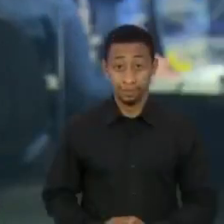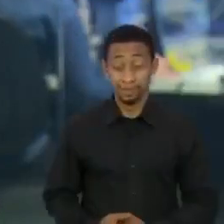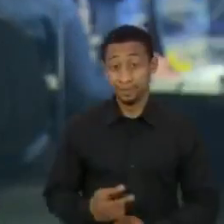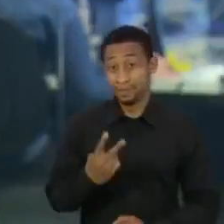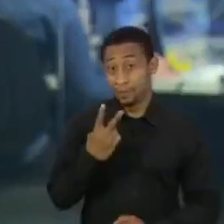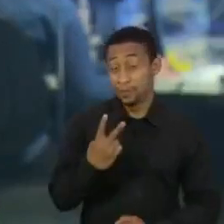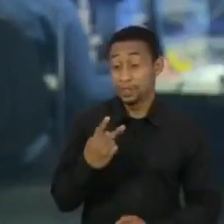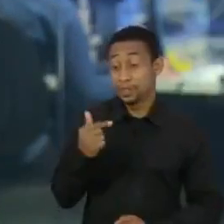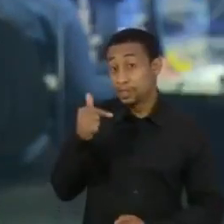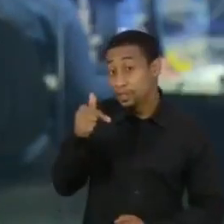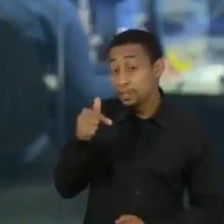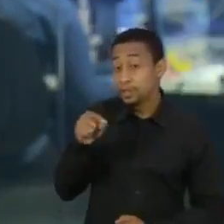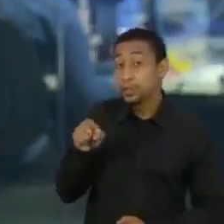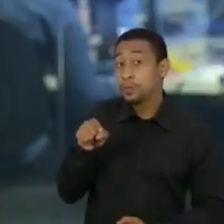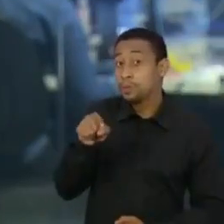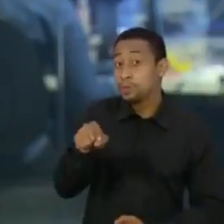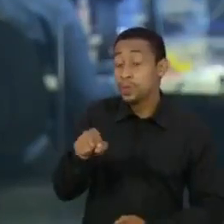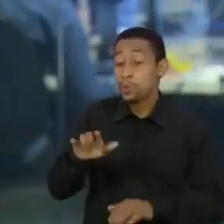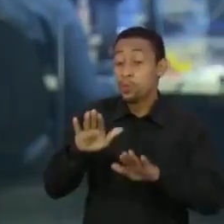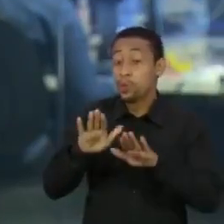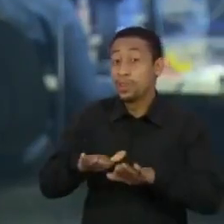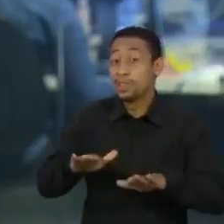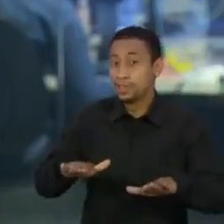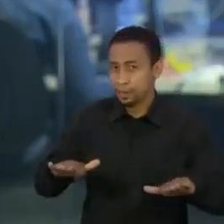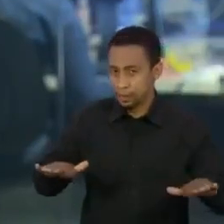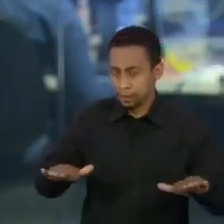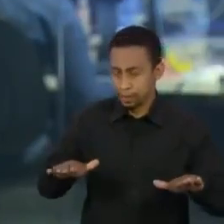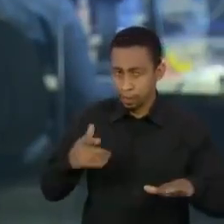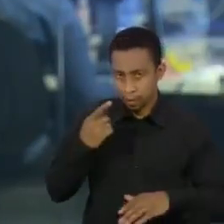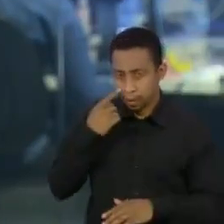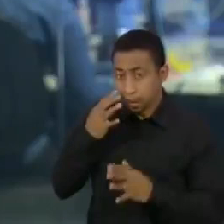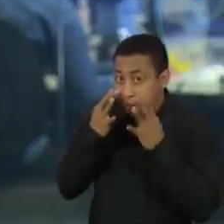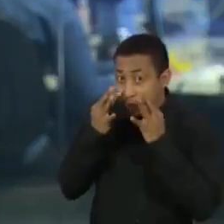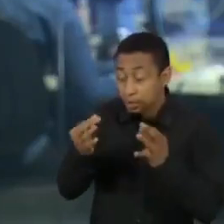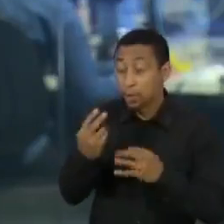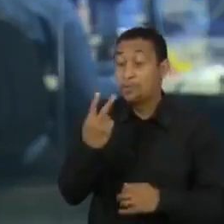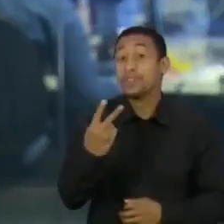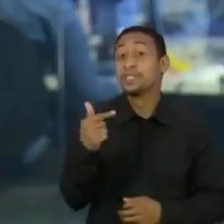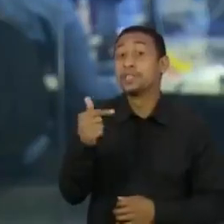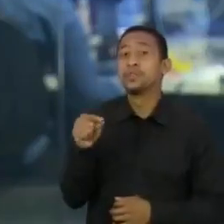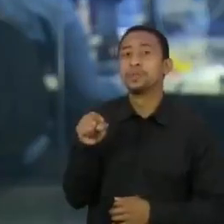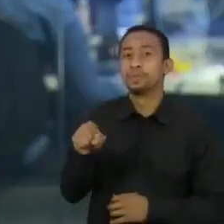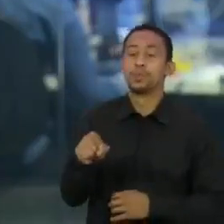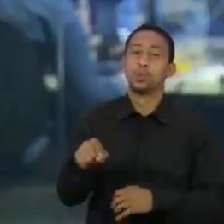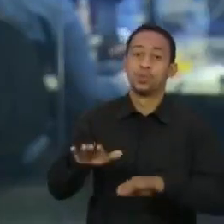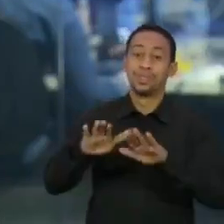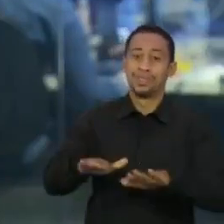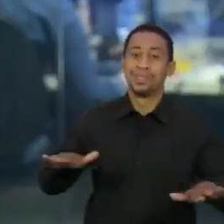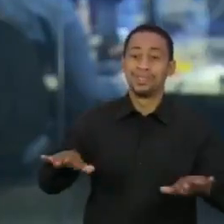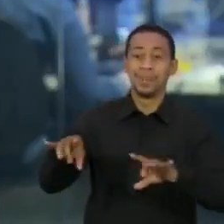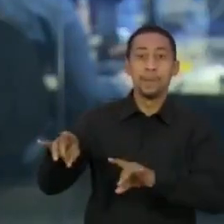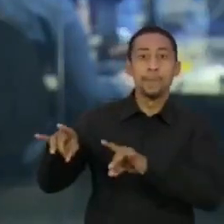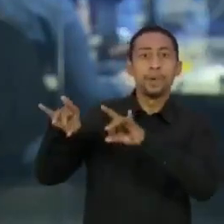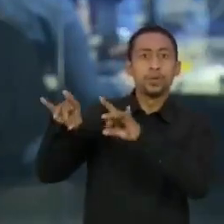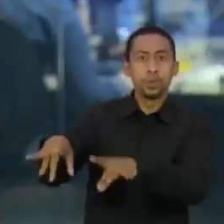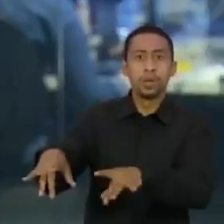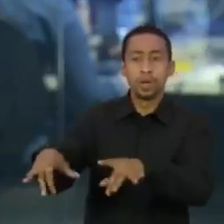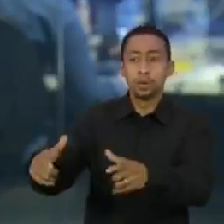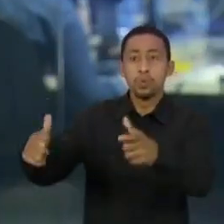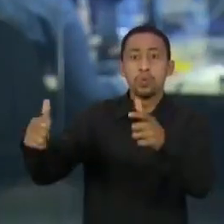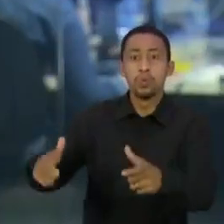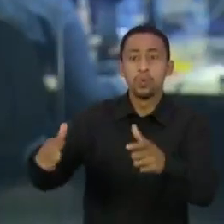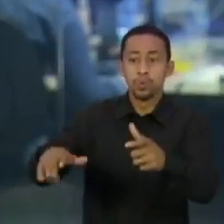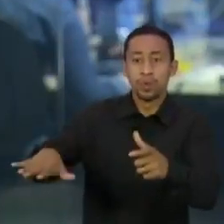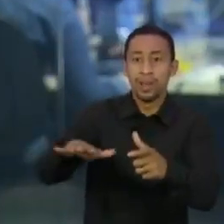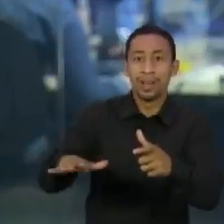27 mil crianças, eu vou repetir, 27 mil crianças estão abandonadas num campo de